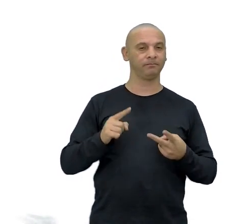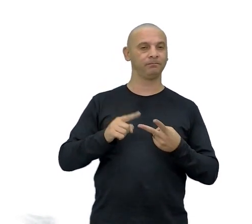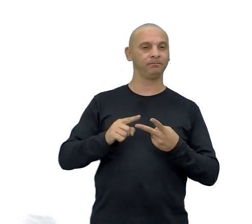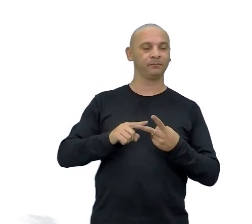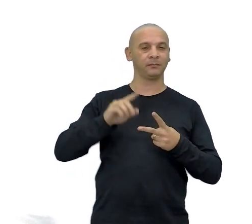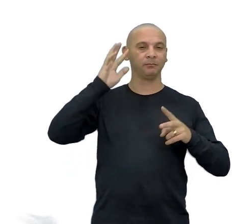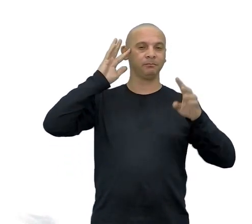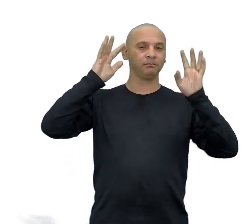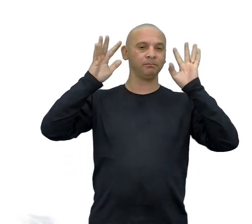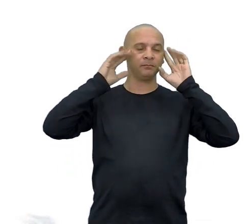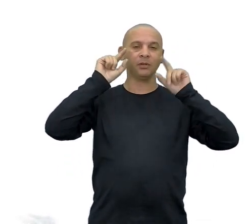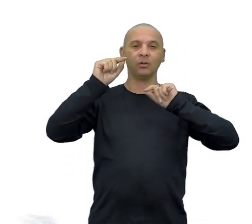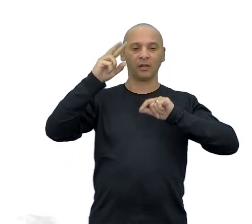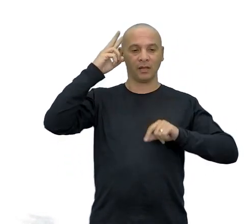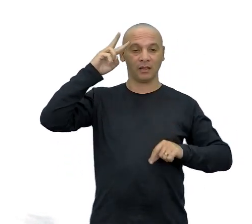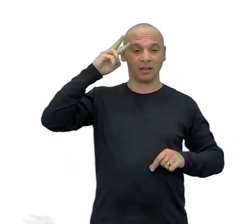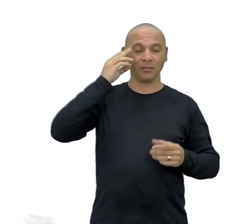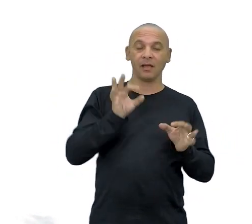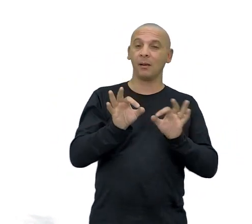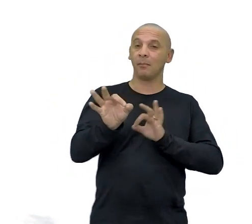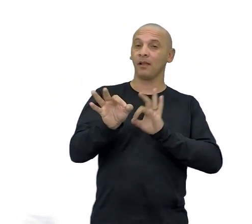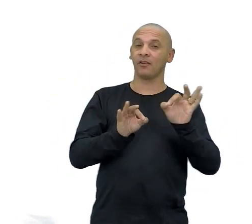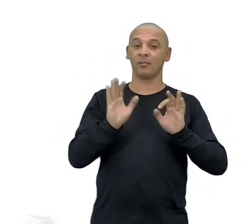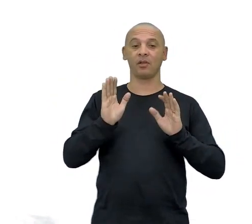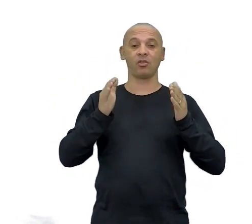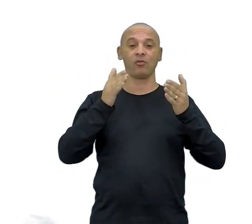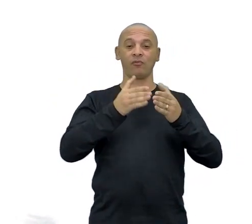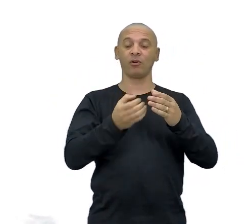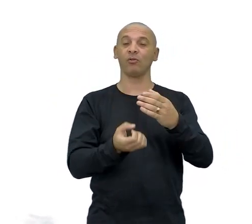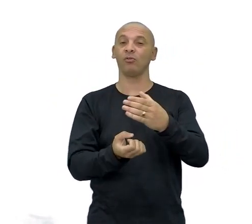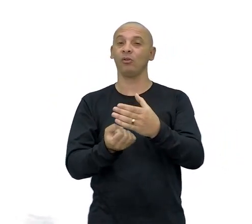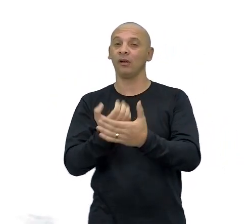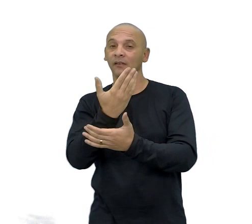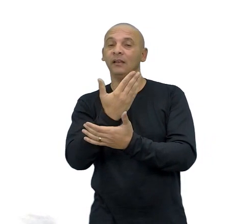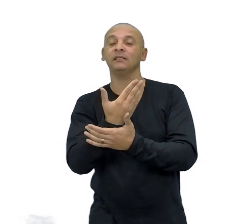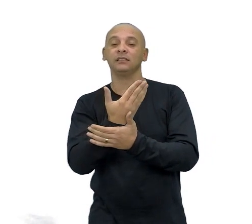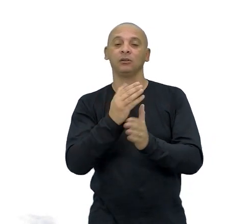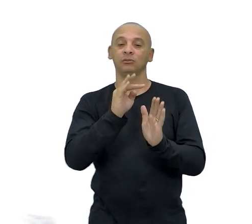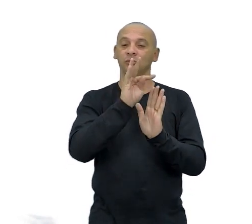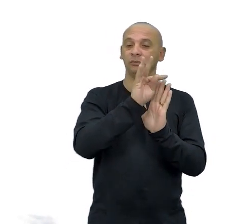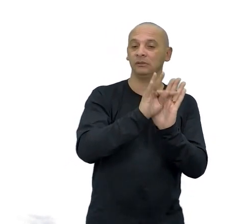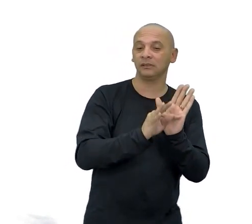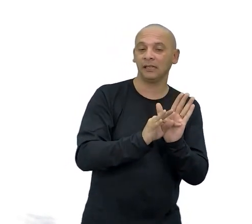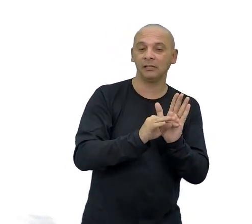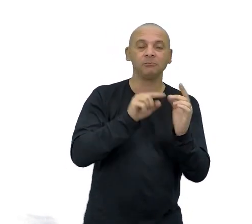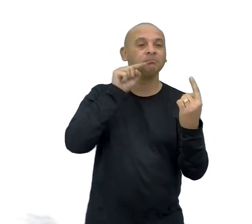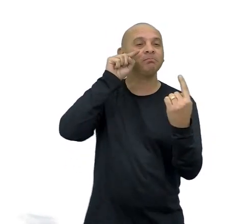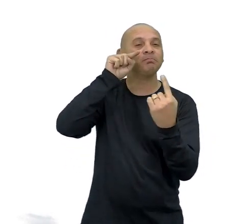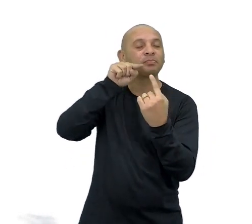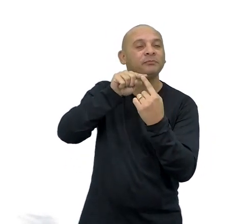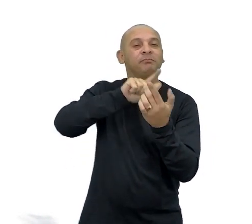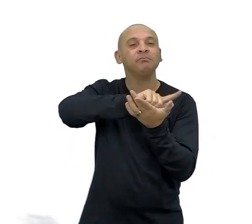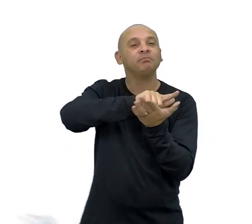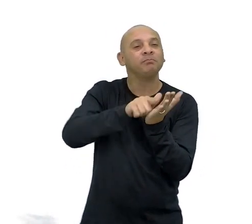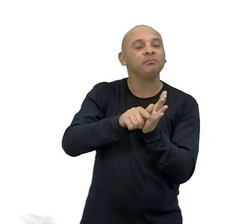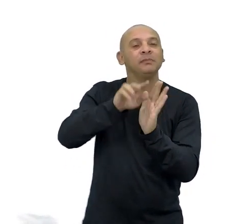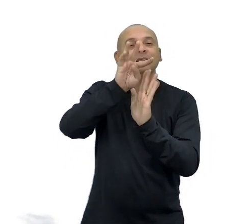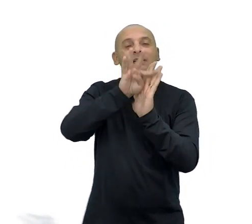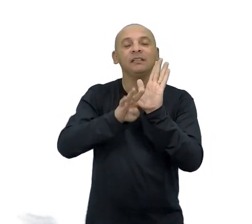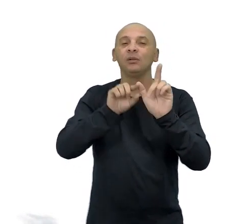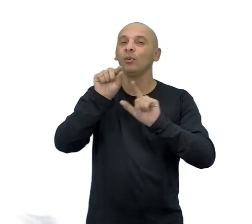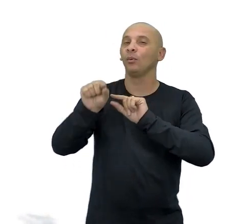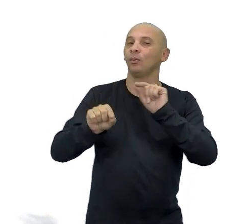refletir sobre o planejamento com foco nas produções de sentidos relativas a gêneros textuais da sequência